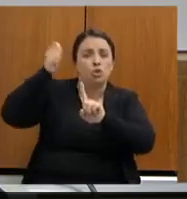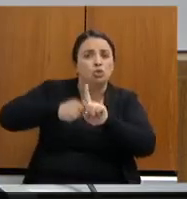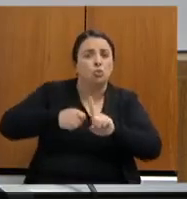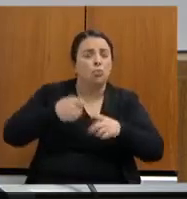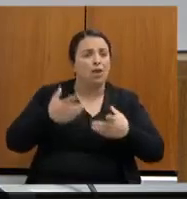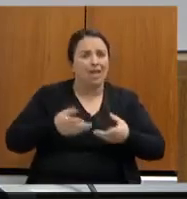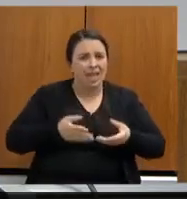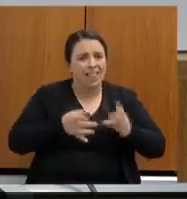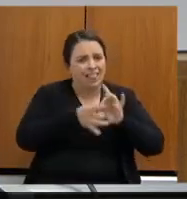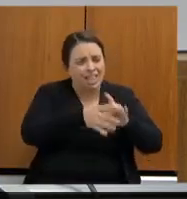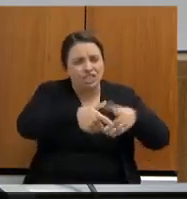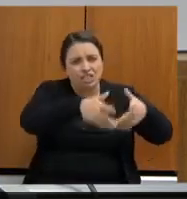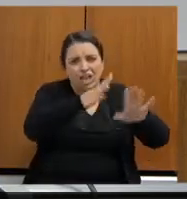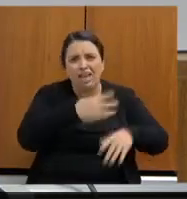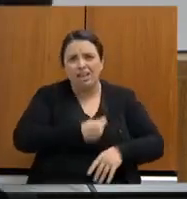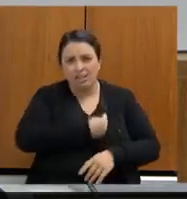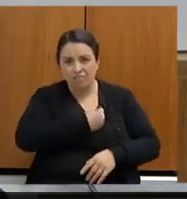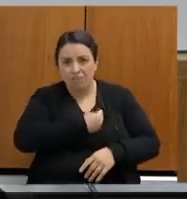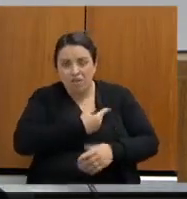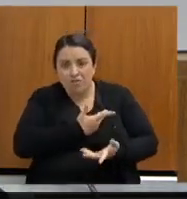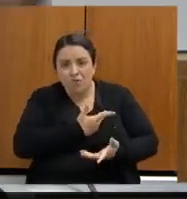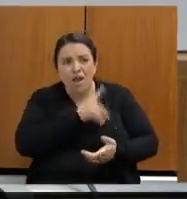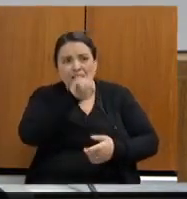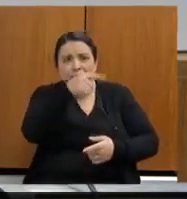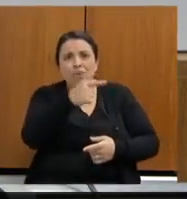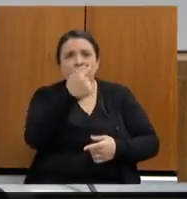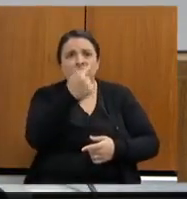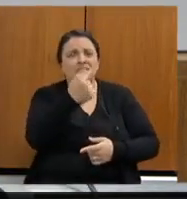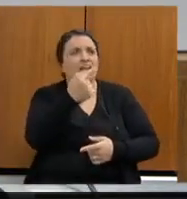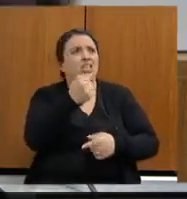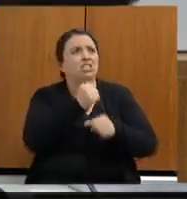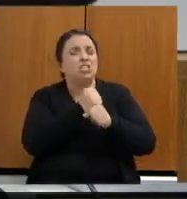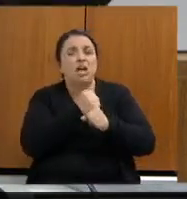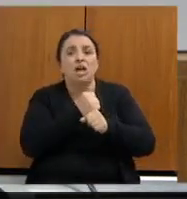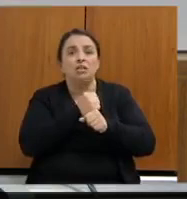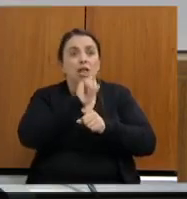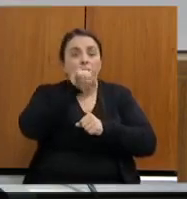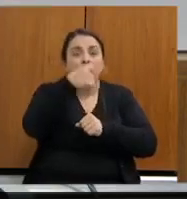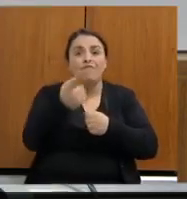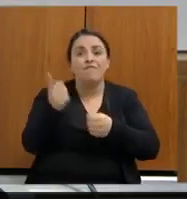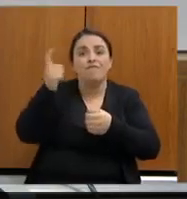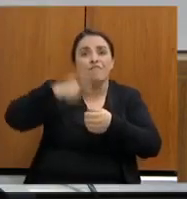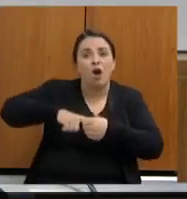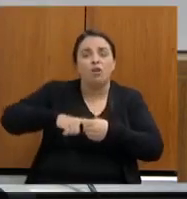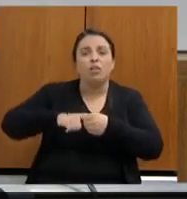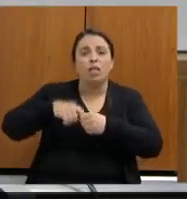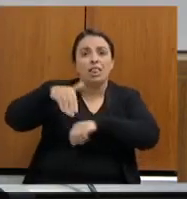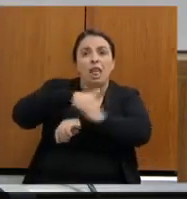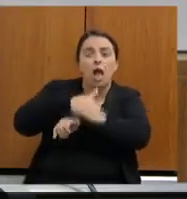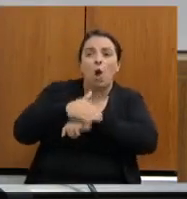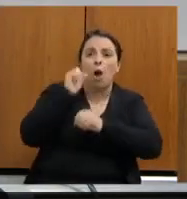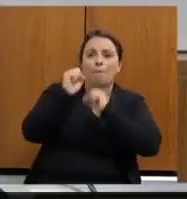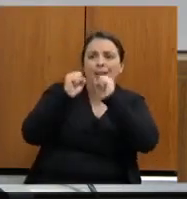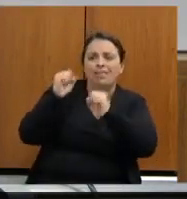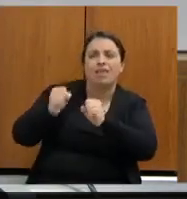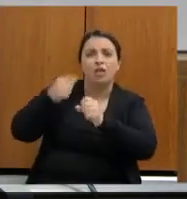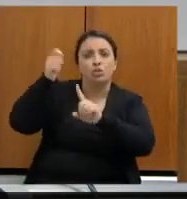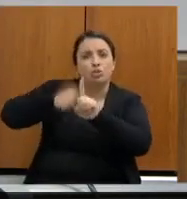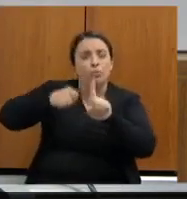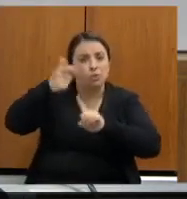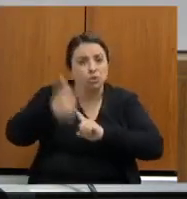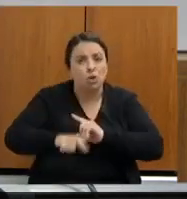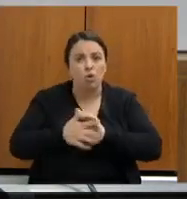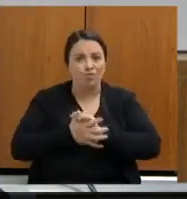para que até daqui a cinco seis sete anos ele tá na rua estuprando de novo matando de novo lá não tava na rua agora porque foi